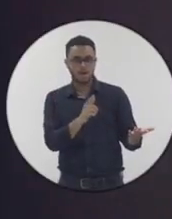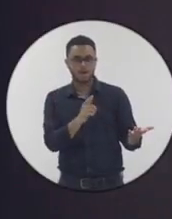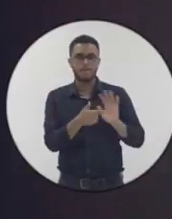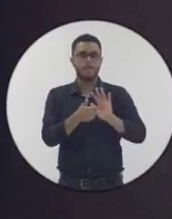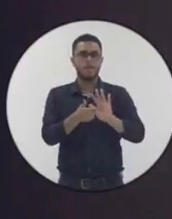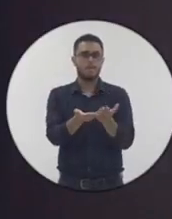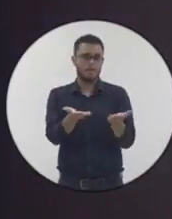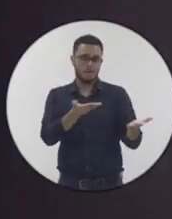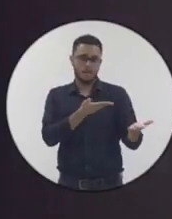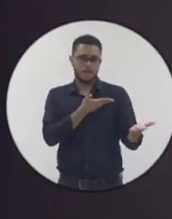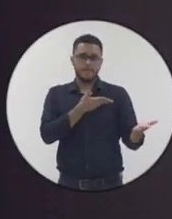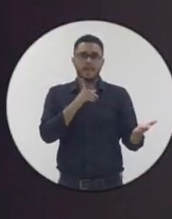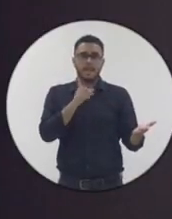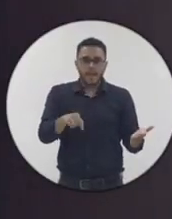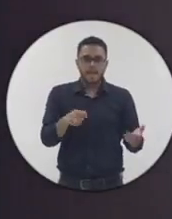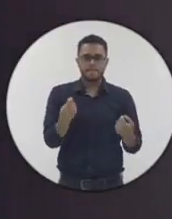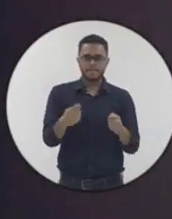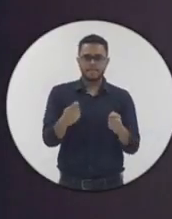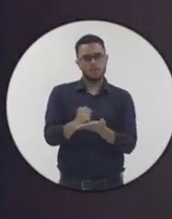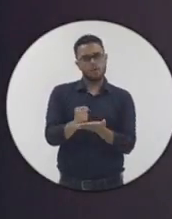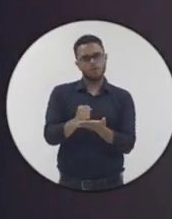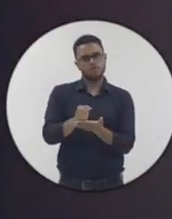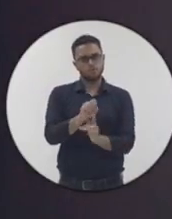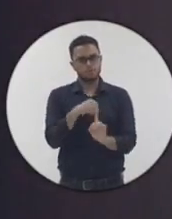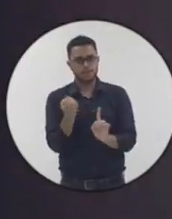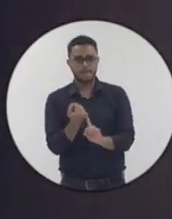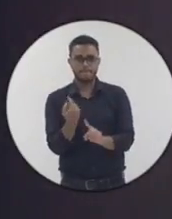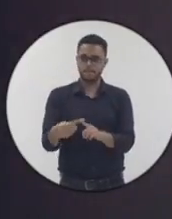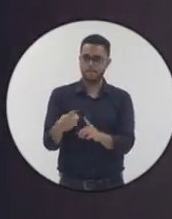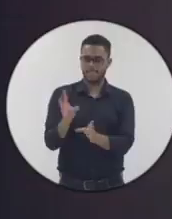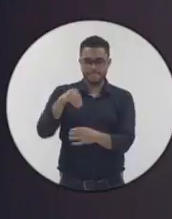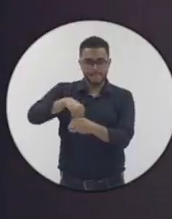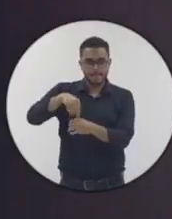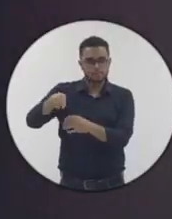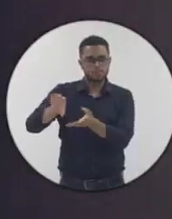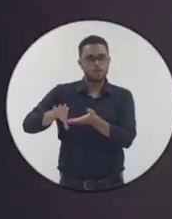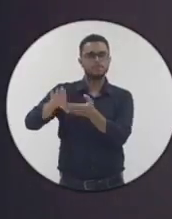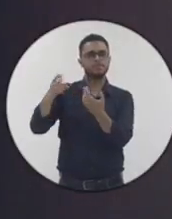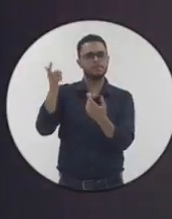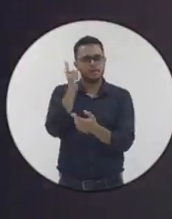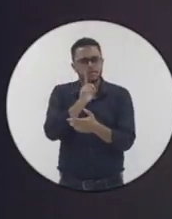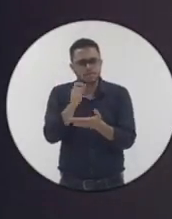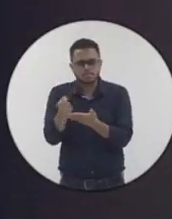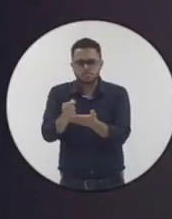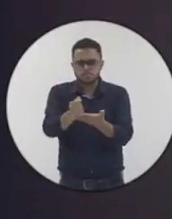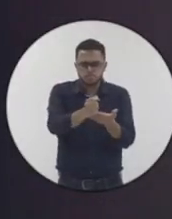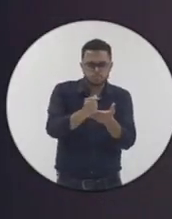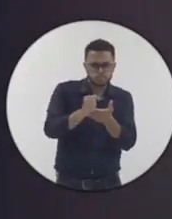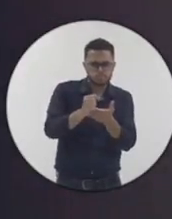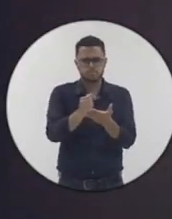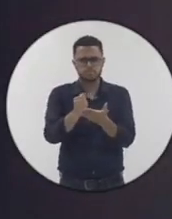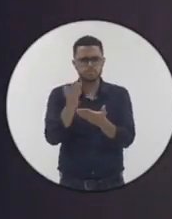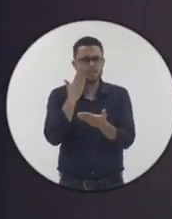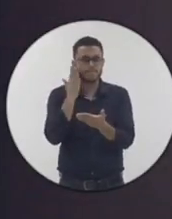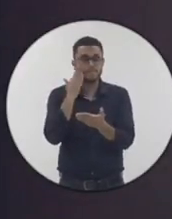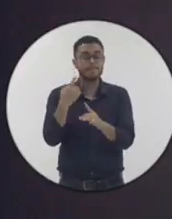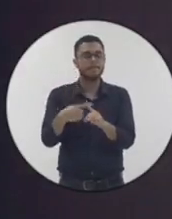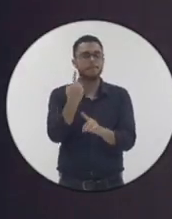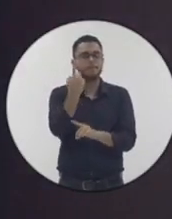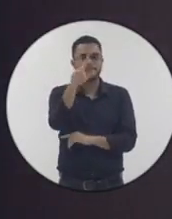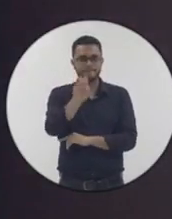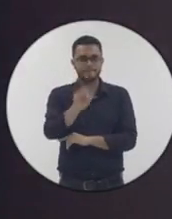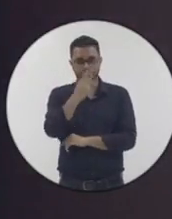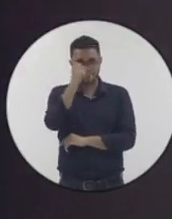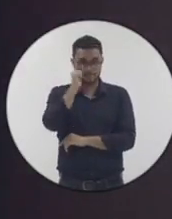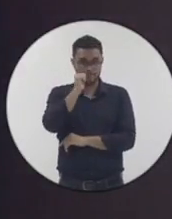companheiras, é a necessidade do controle social. Estar nesses conselhos é monitorar, vendo se a política... Tipo, uma vez a moça entrou para uma apresentação,